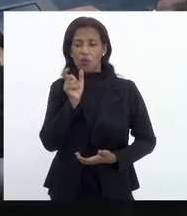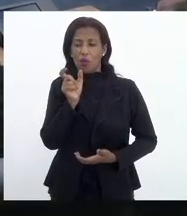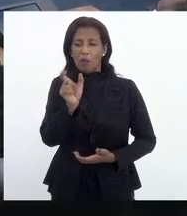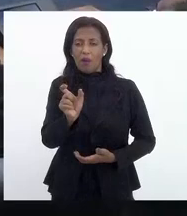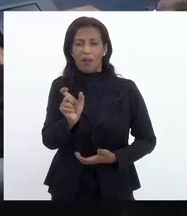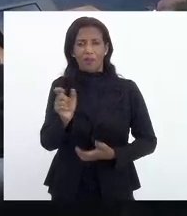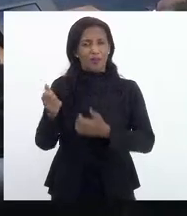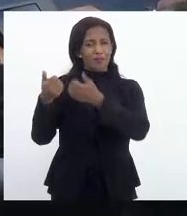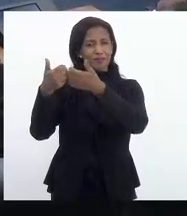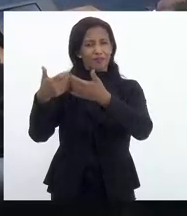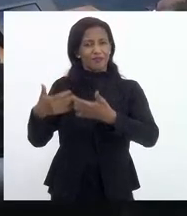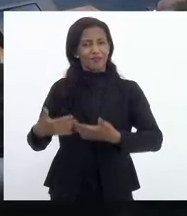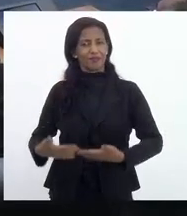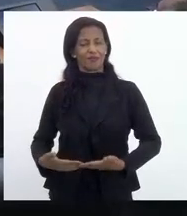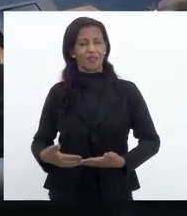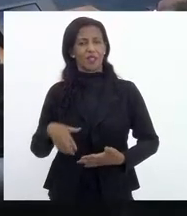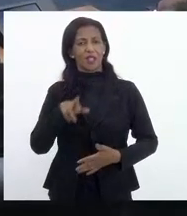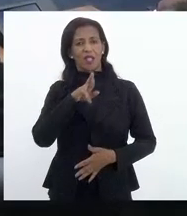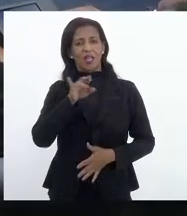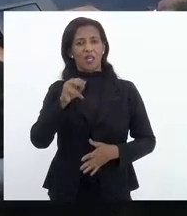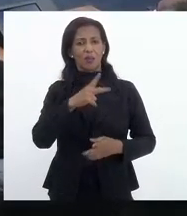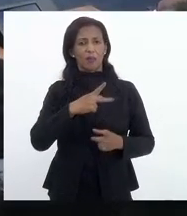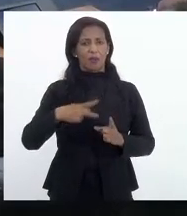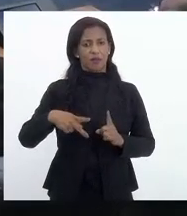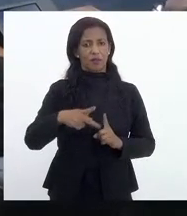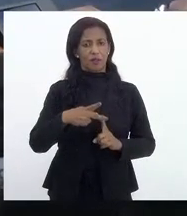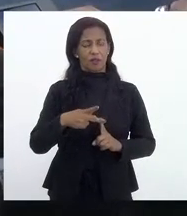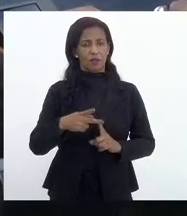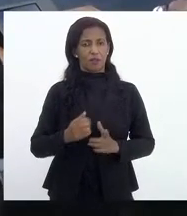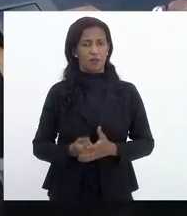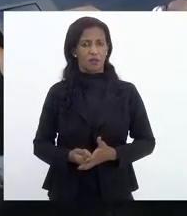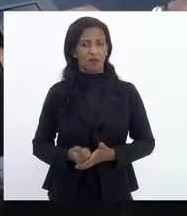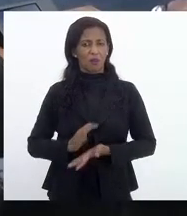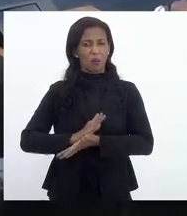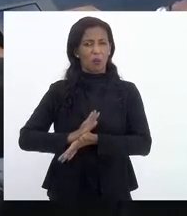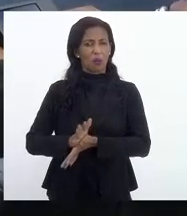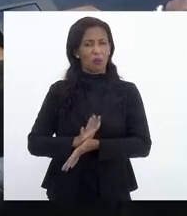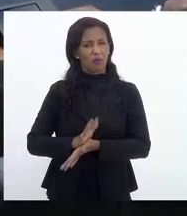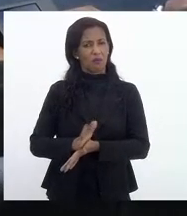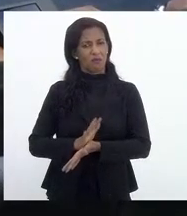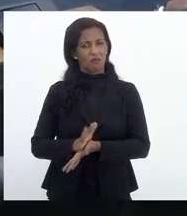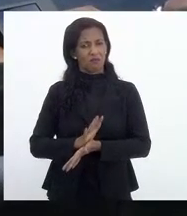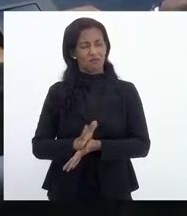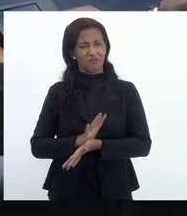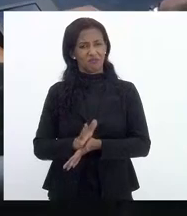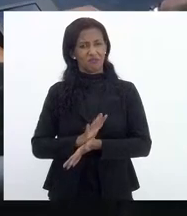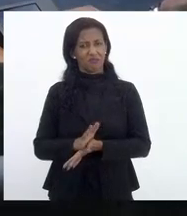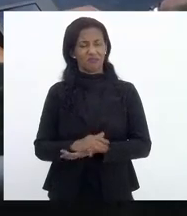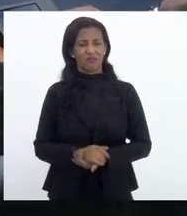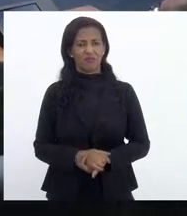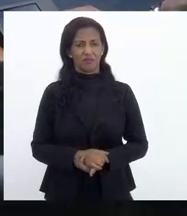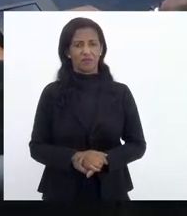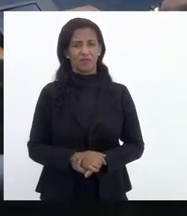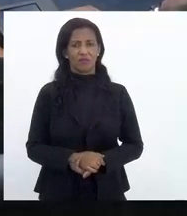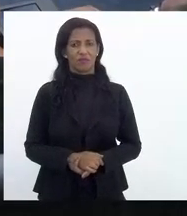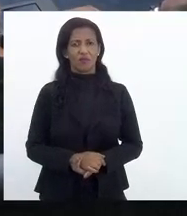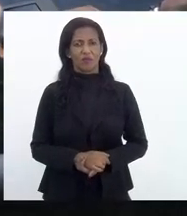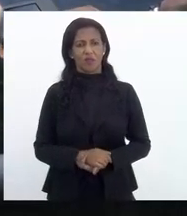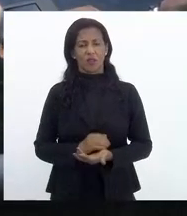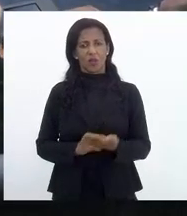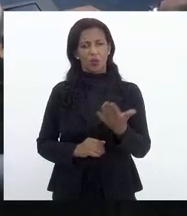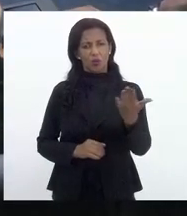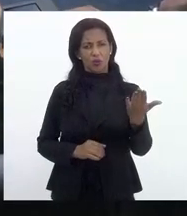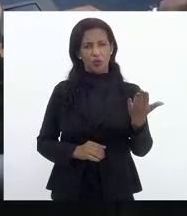para definir em relação ao Rio previdência a não ser covardes uma covardia o